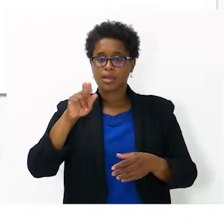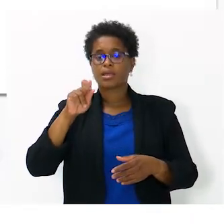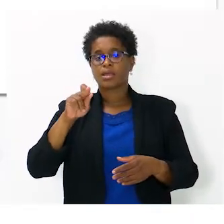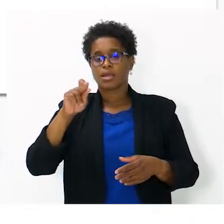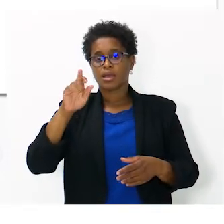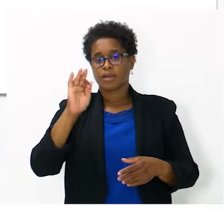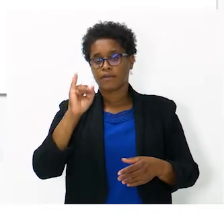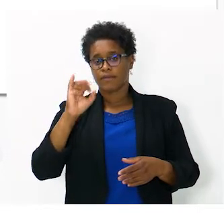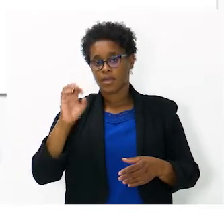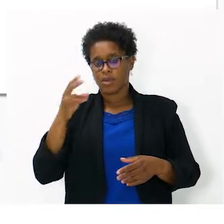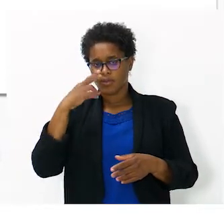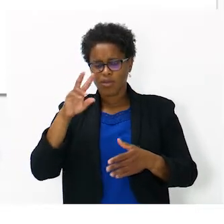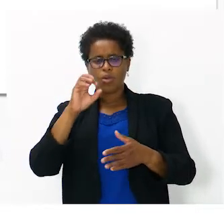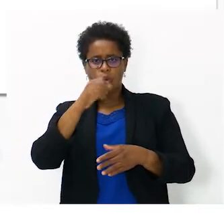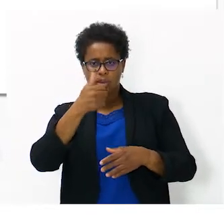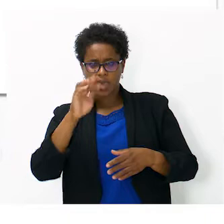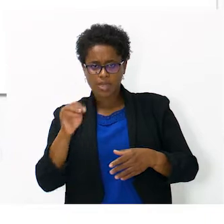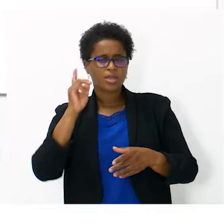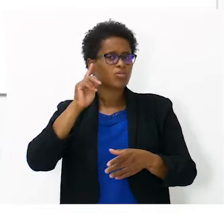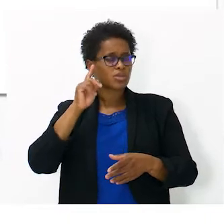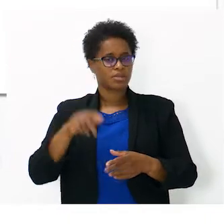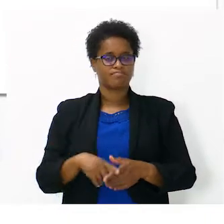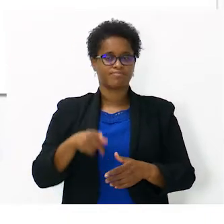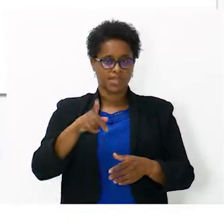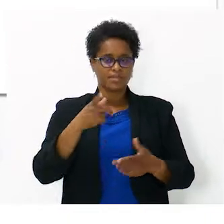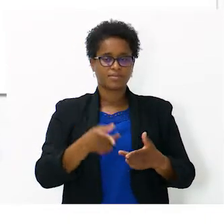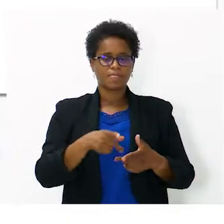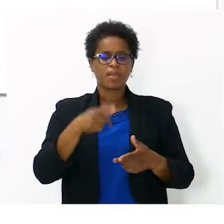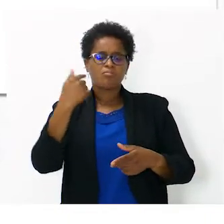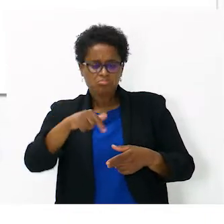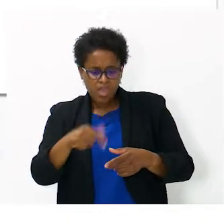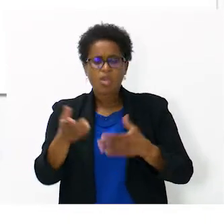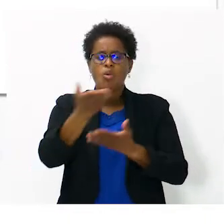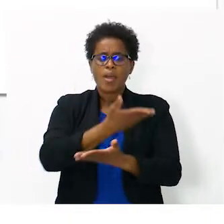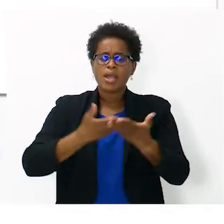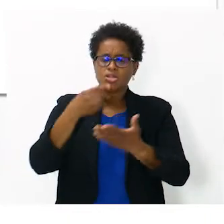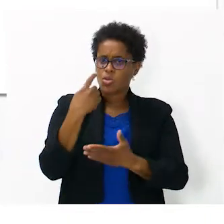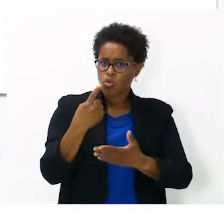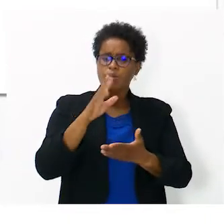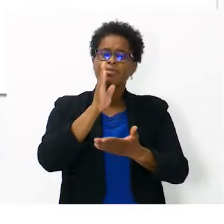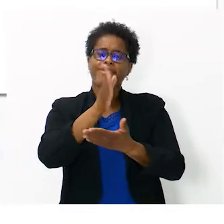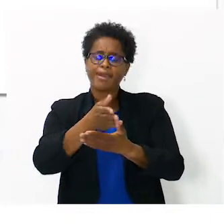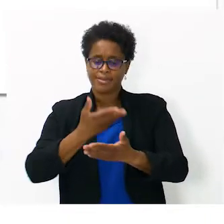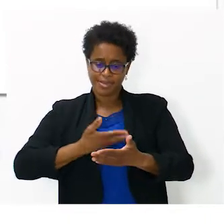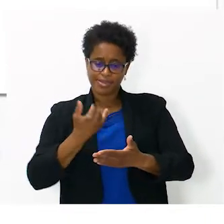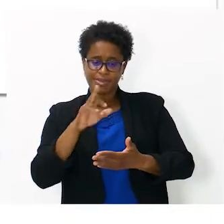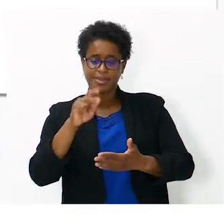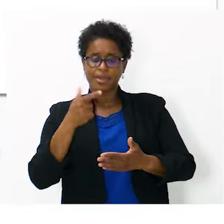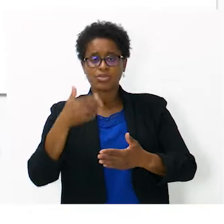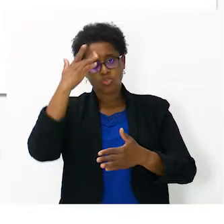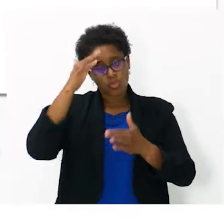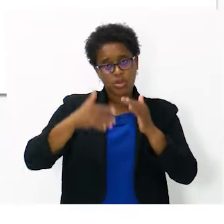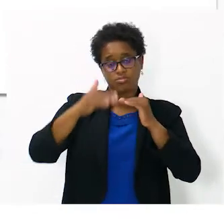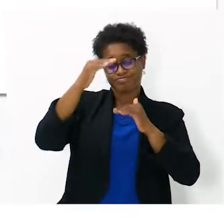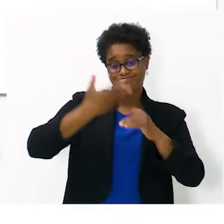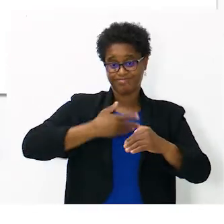ver uma observação que é importante, que diz o seguinte: existe uma relação direta entre o